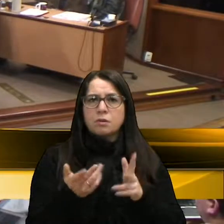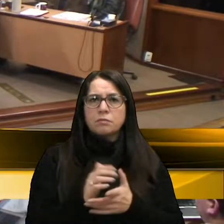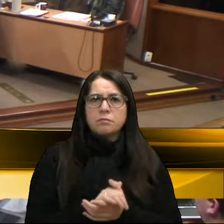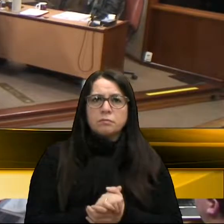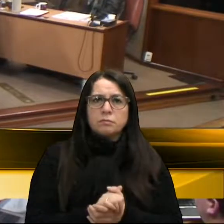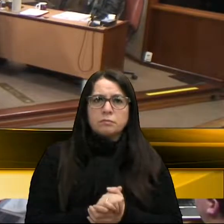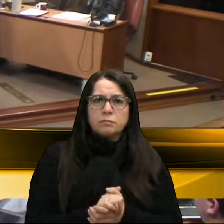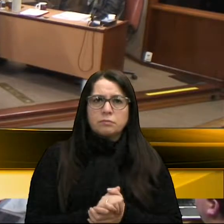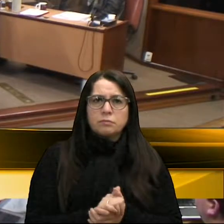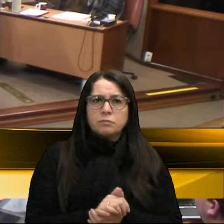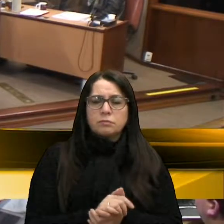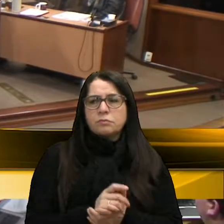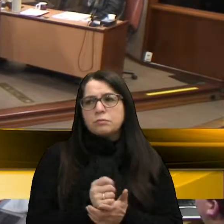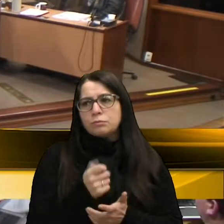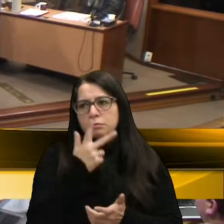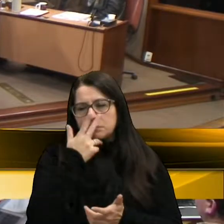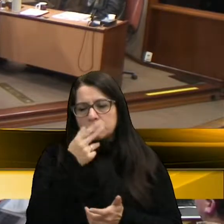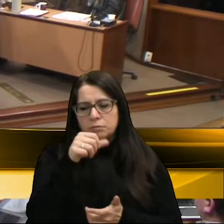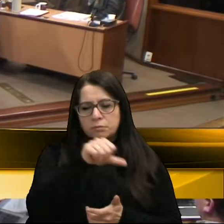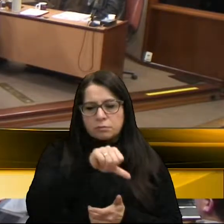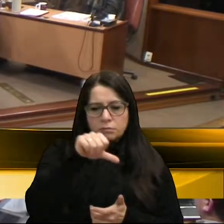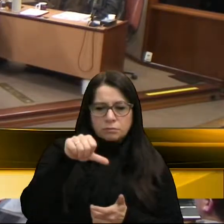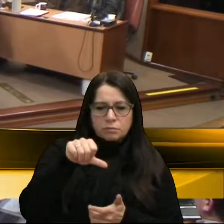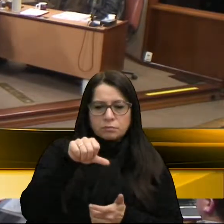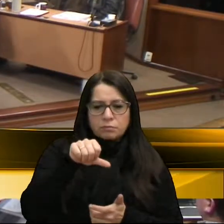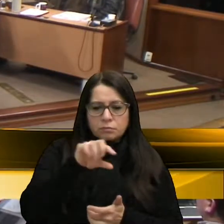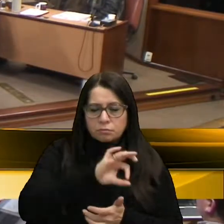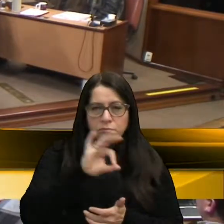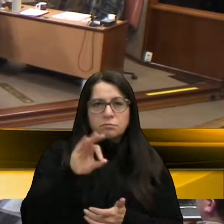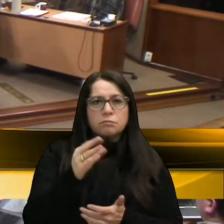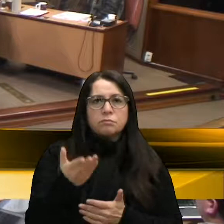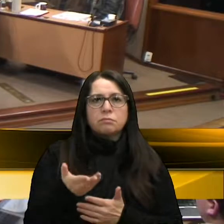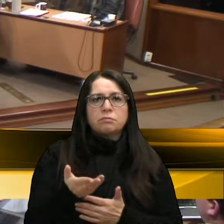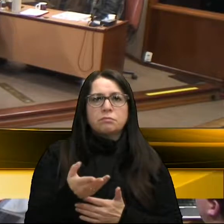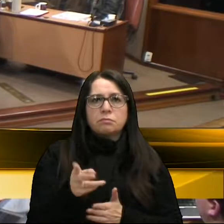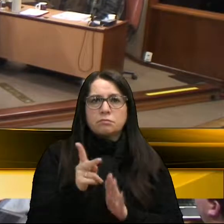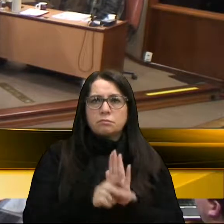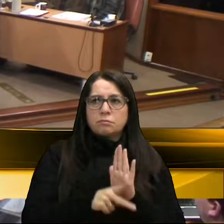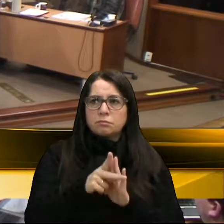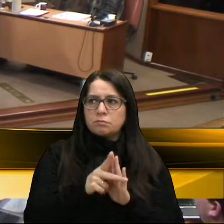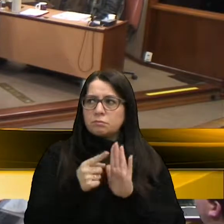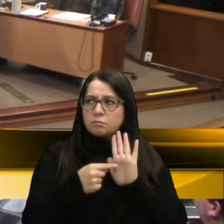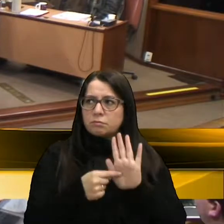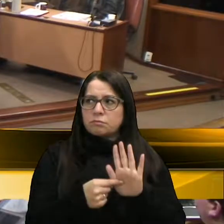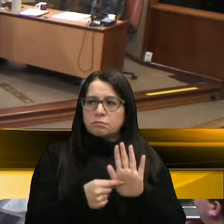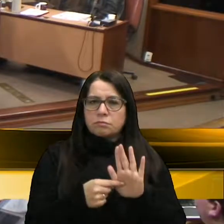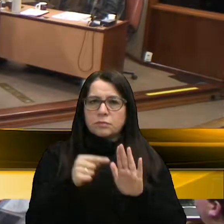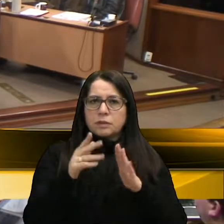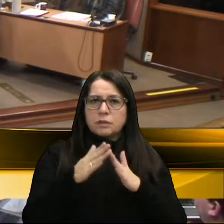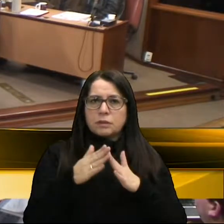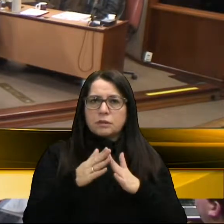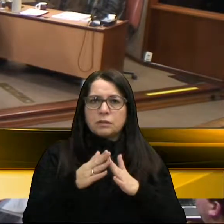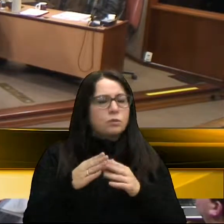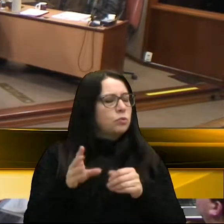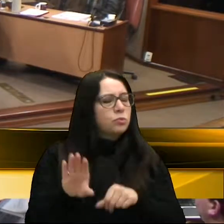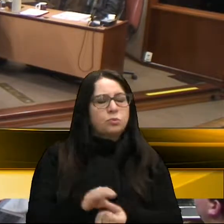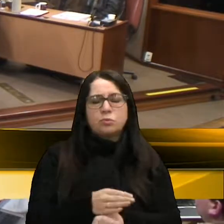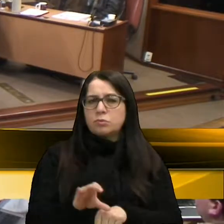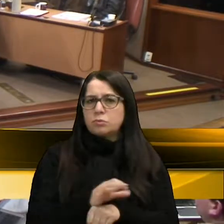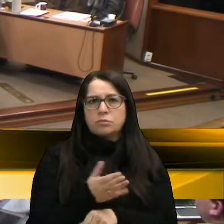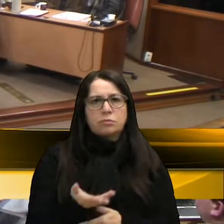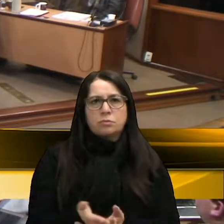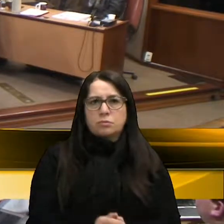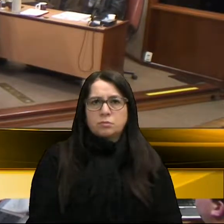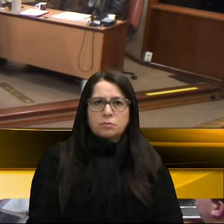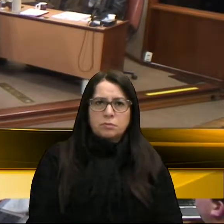Praticamente quase que 99% dos projetos que a gente apresenta aqui nessa casa é tudo inconstitucional.